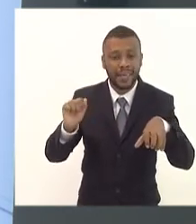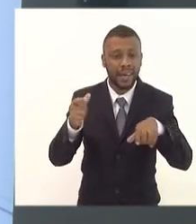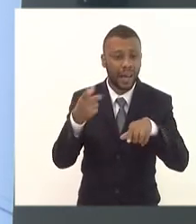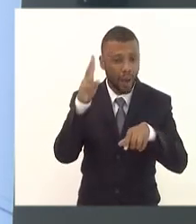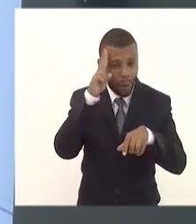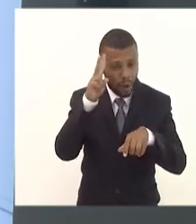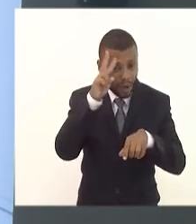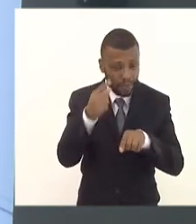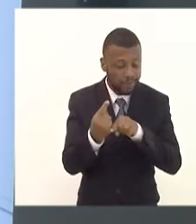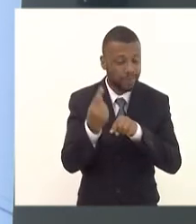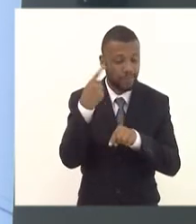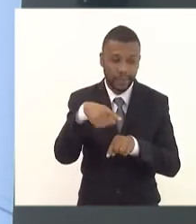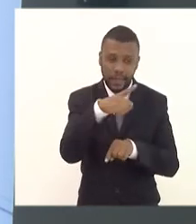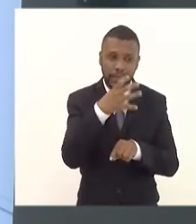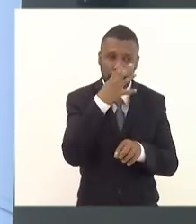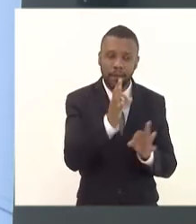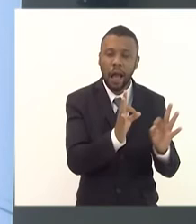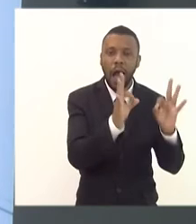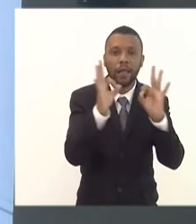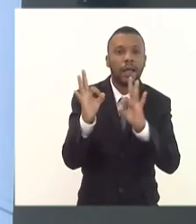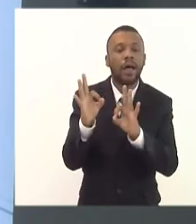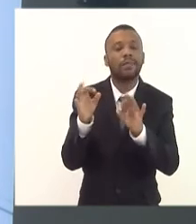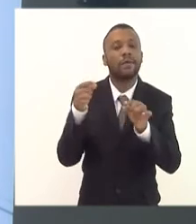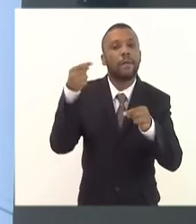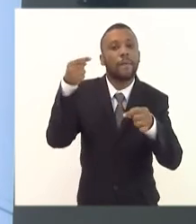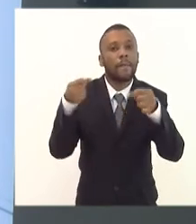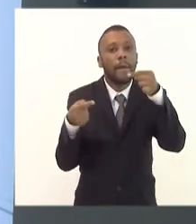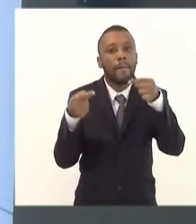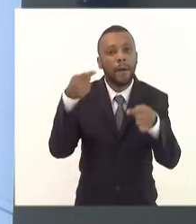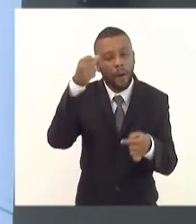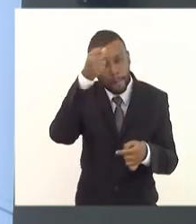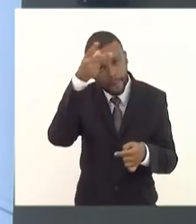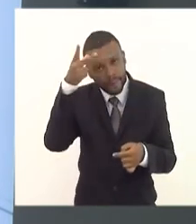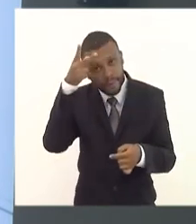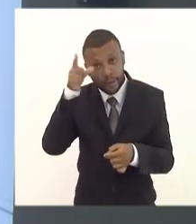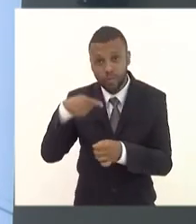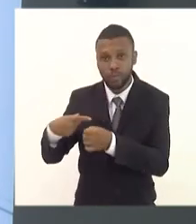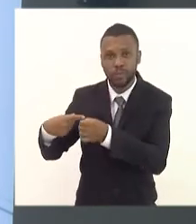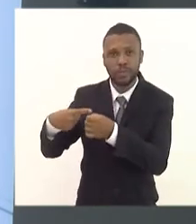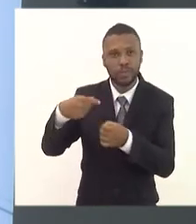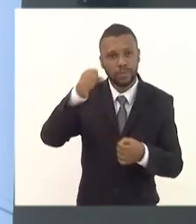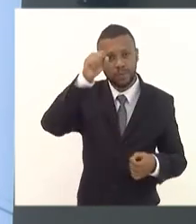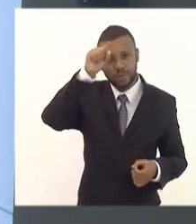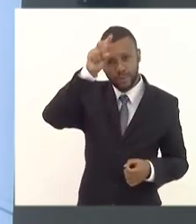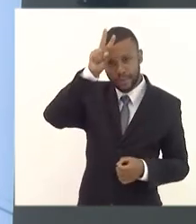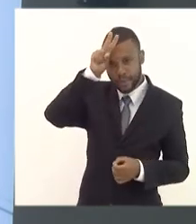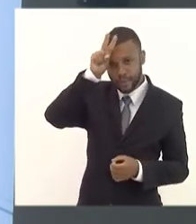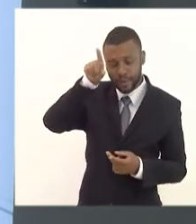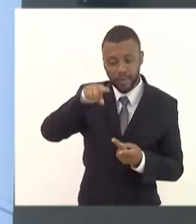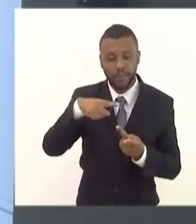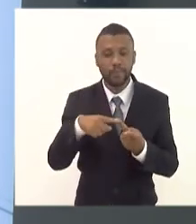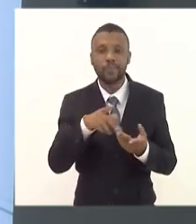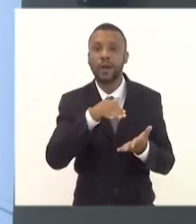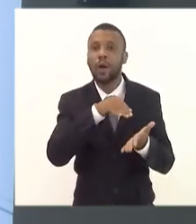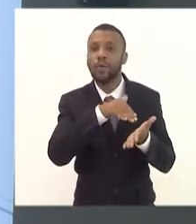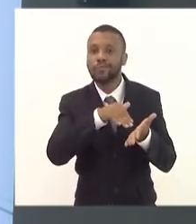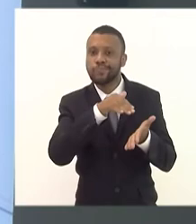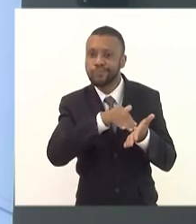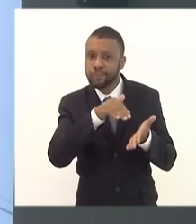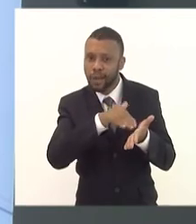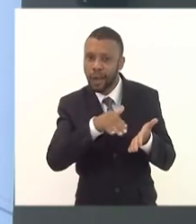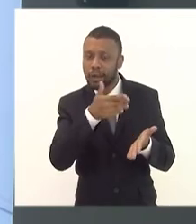senhora deve ter assistido, entre o prefeito de Mesquita e o então secretário Tiago